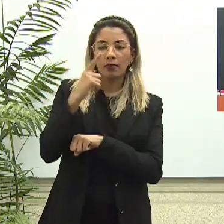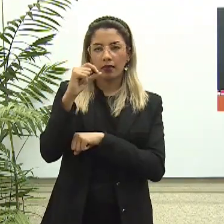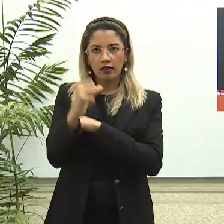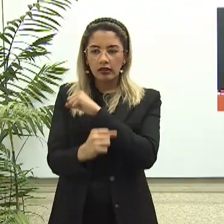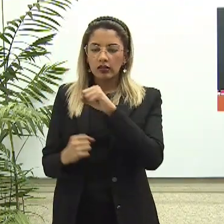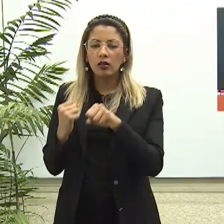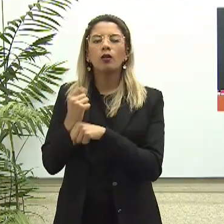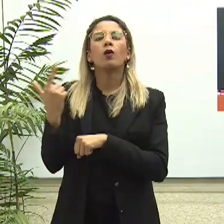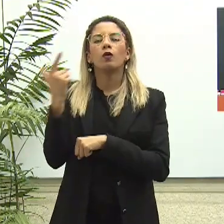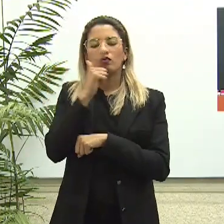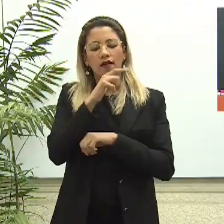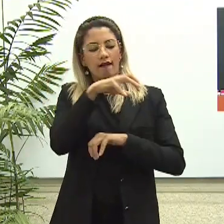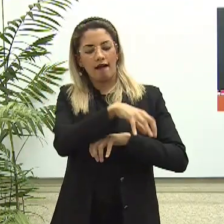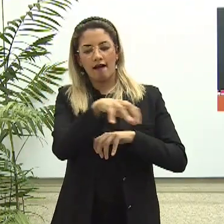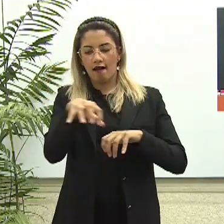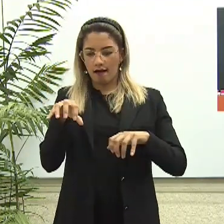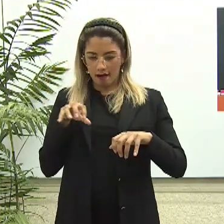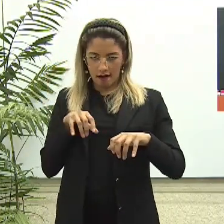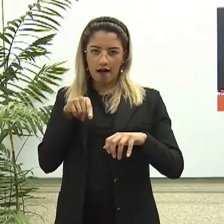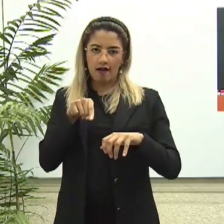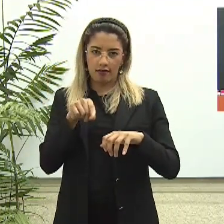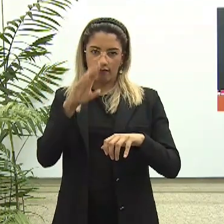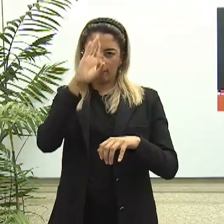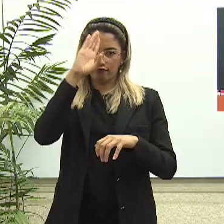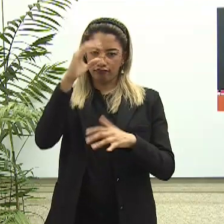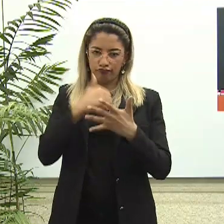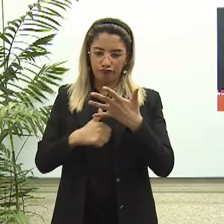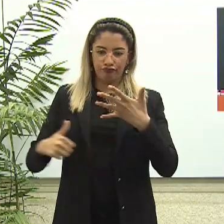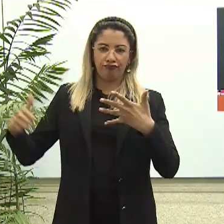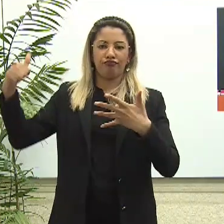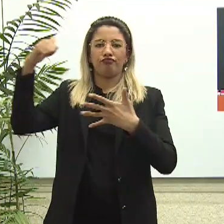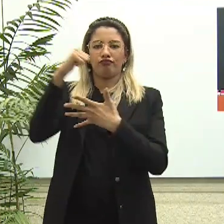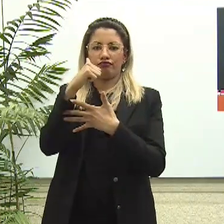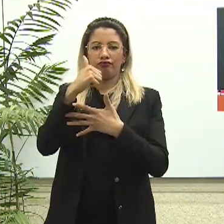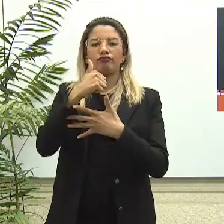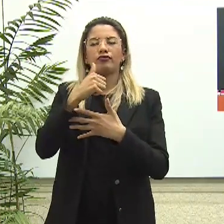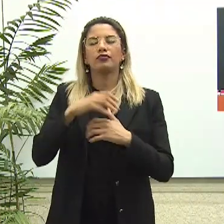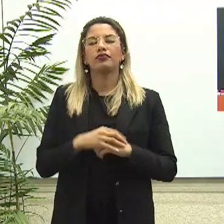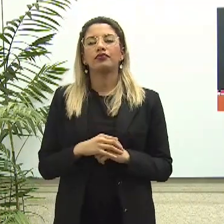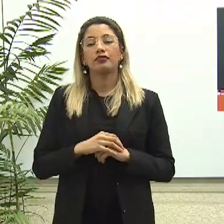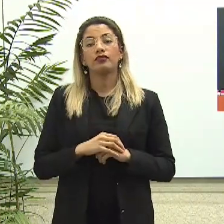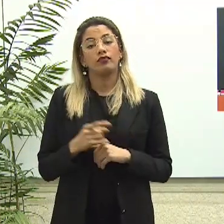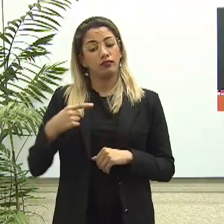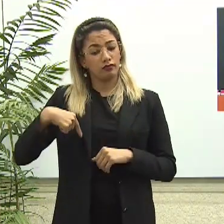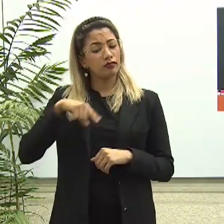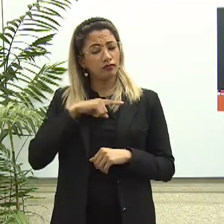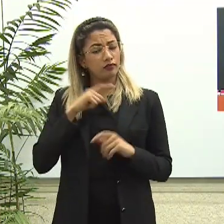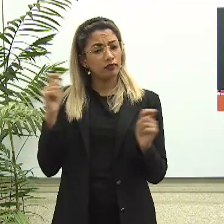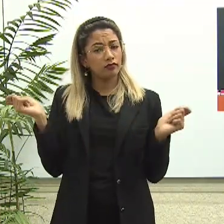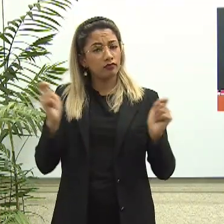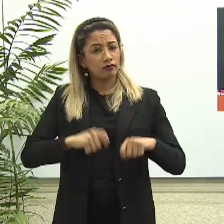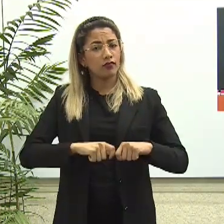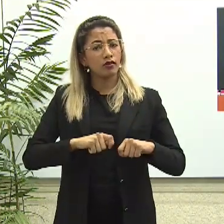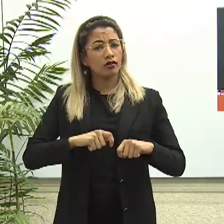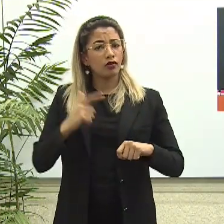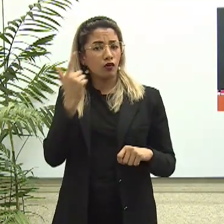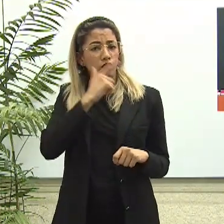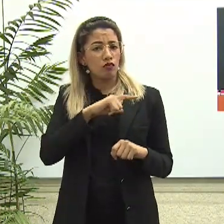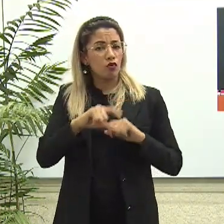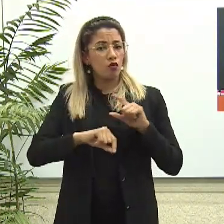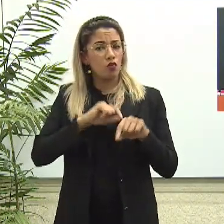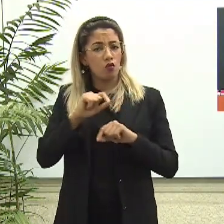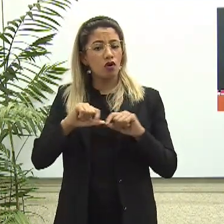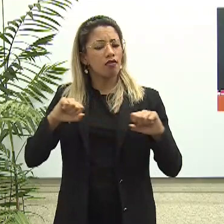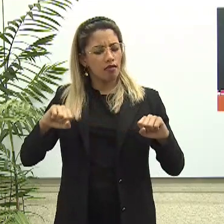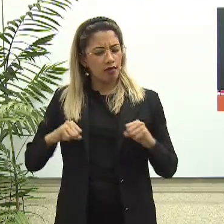várias áreas Então queria terminar dizendo nós temos condições para defender